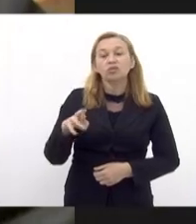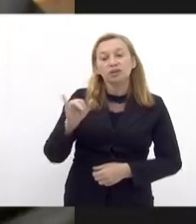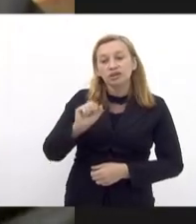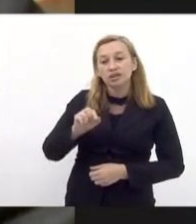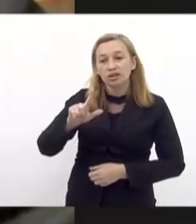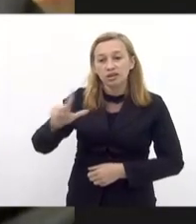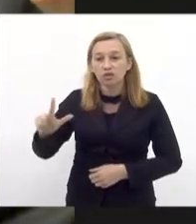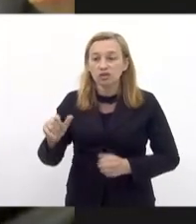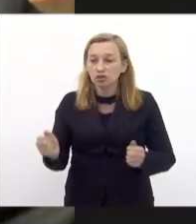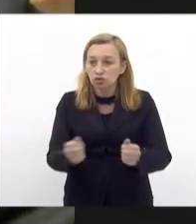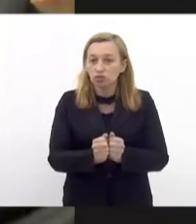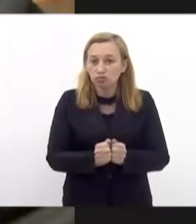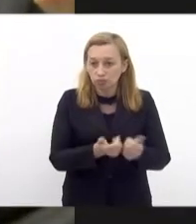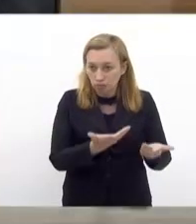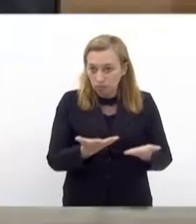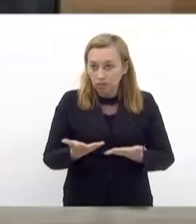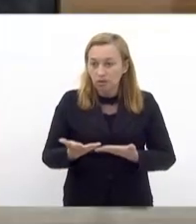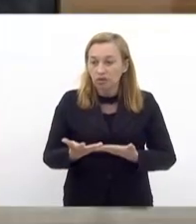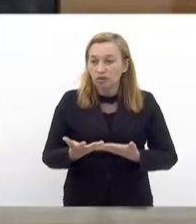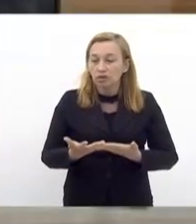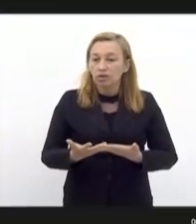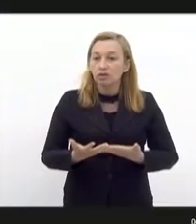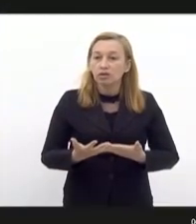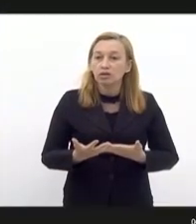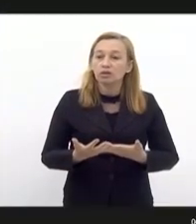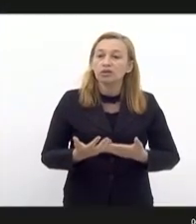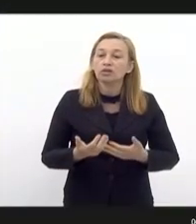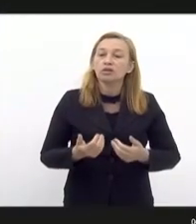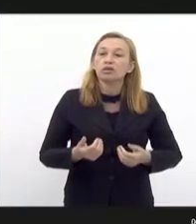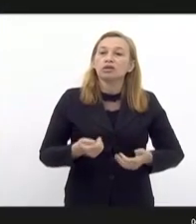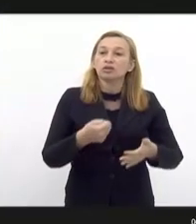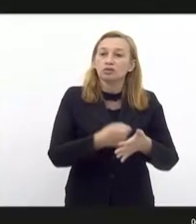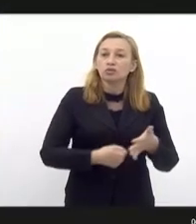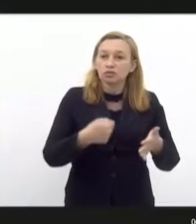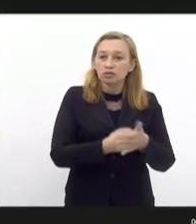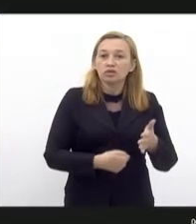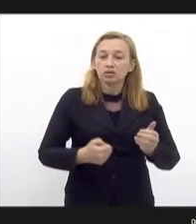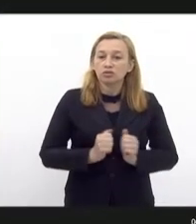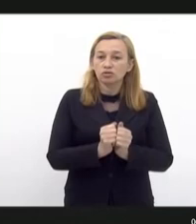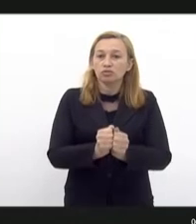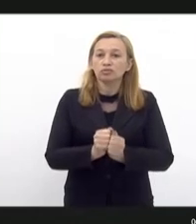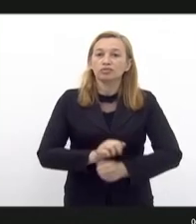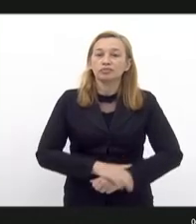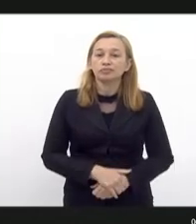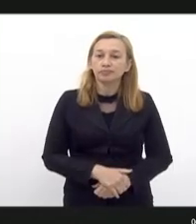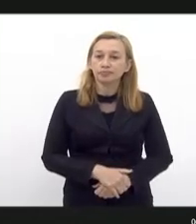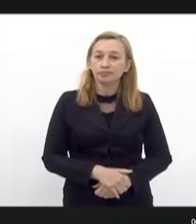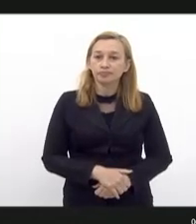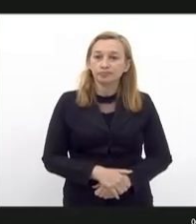à disposição e estamos envolvidos com garra nessa briga.